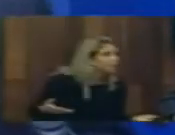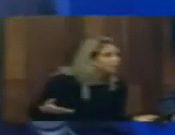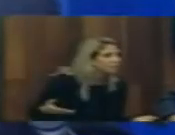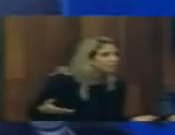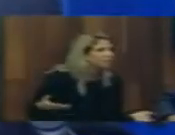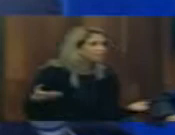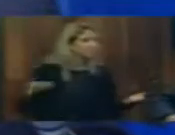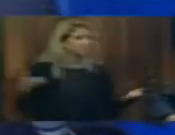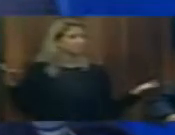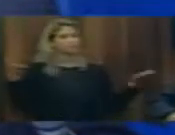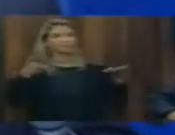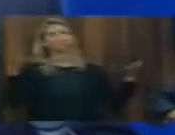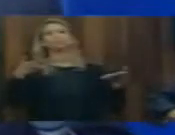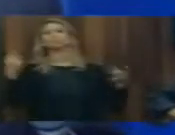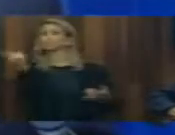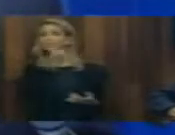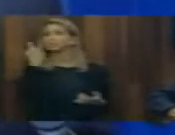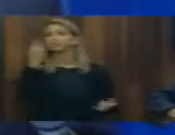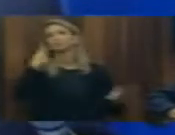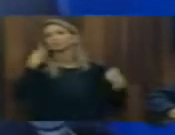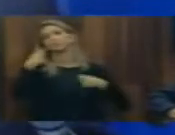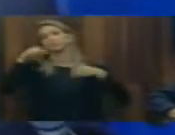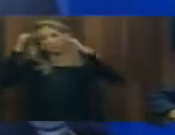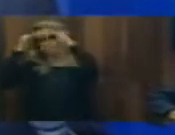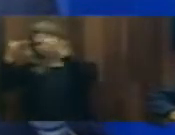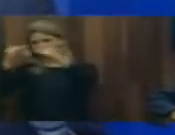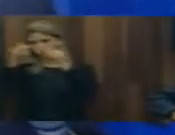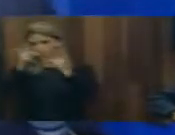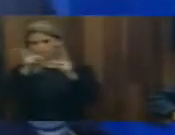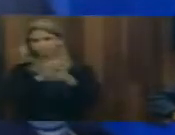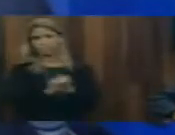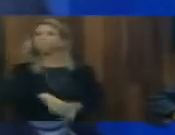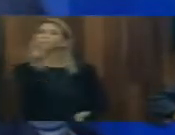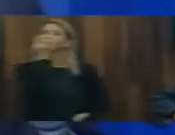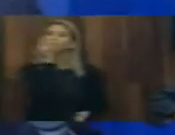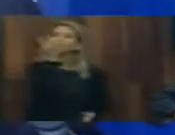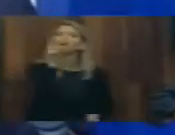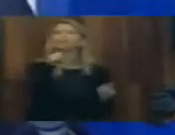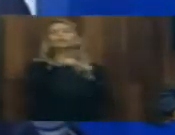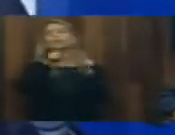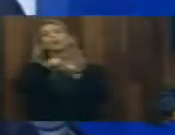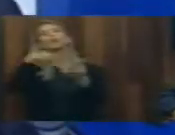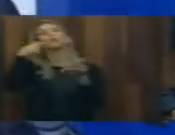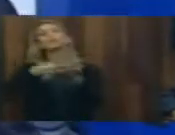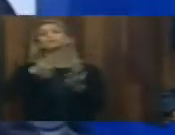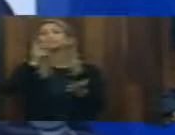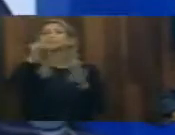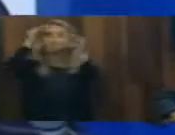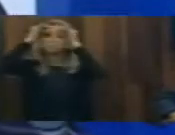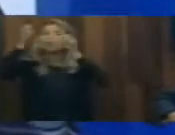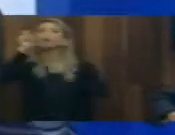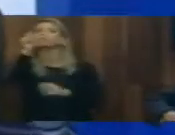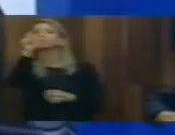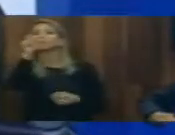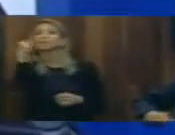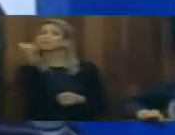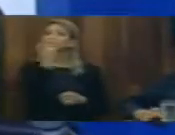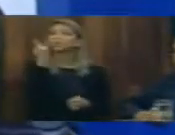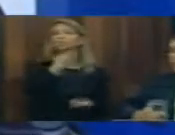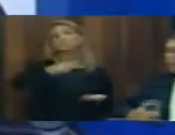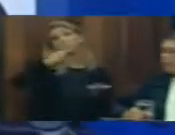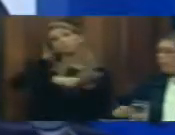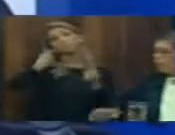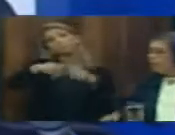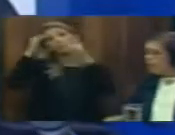nós temos que prezar, que é a palavra, é o compromisso, né? É honrar os nossos compromissos. E o nosso